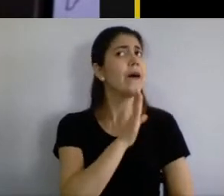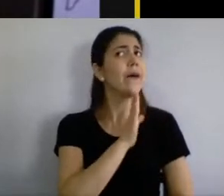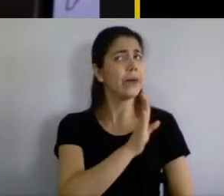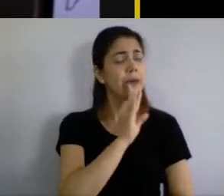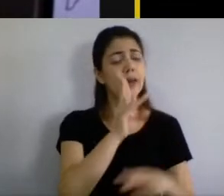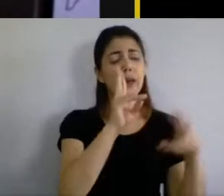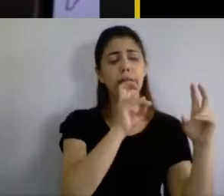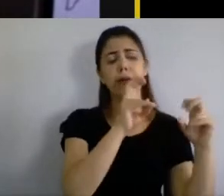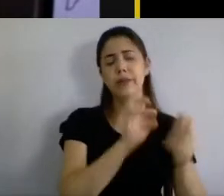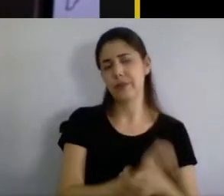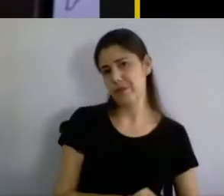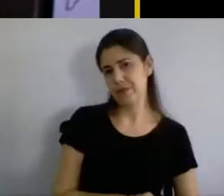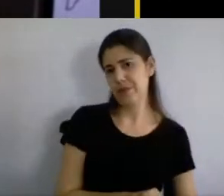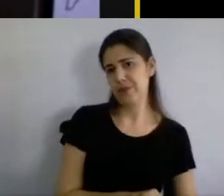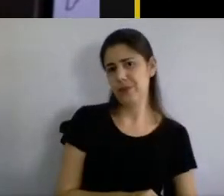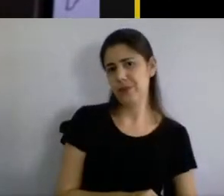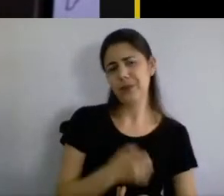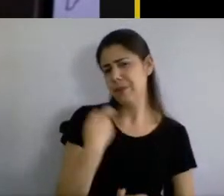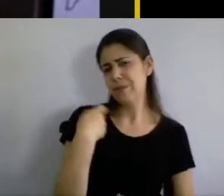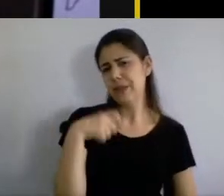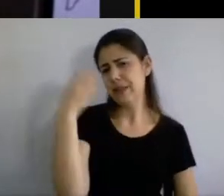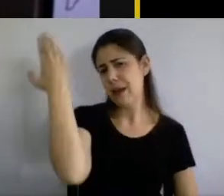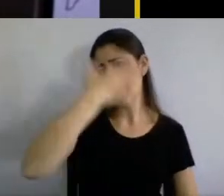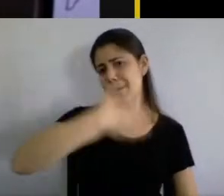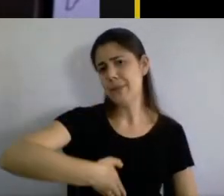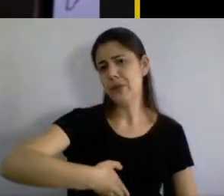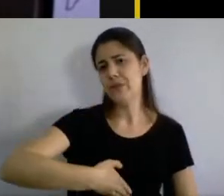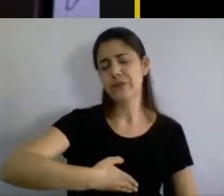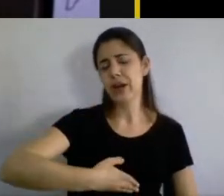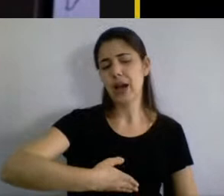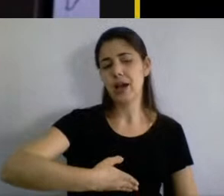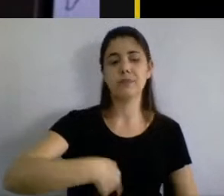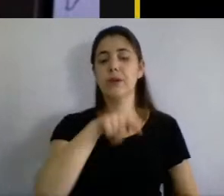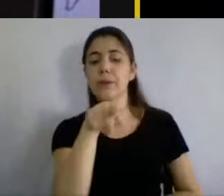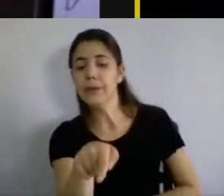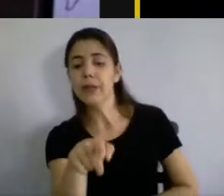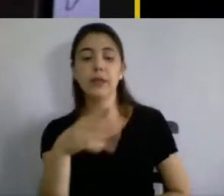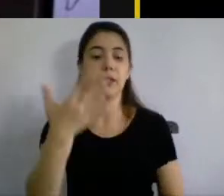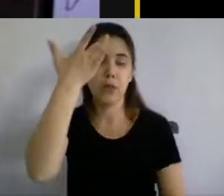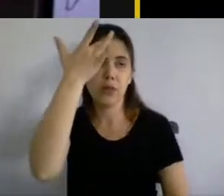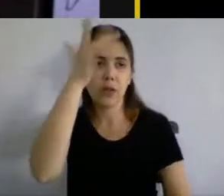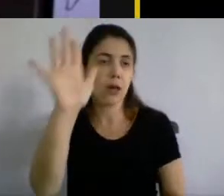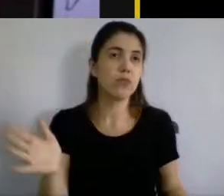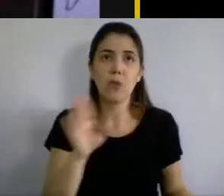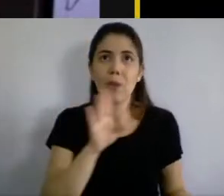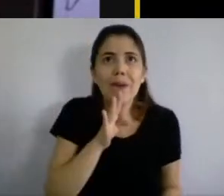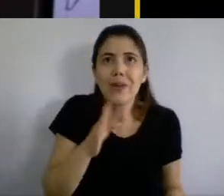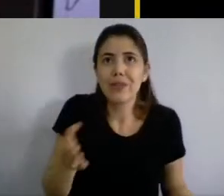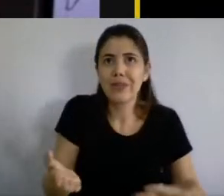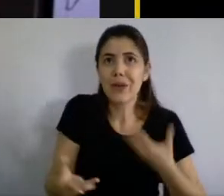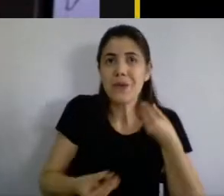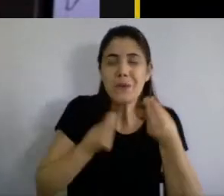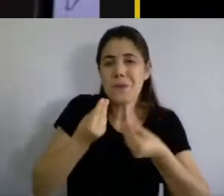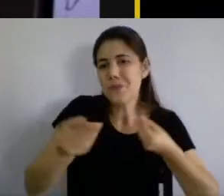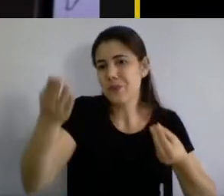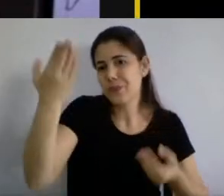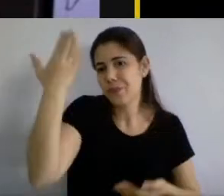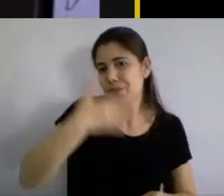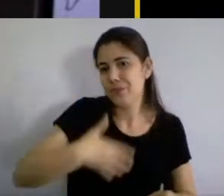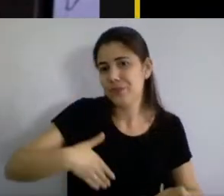de coisas que o cara que me ouve não conhece. Então, nesse sentido, o Aristóteles diz assim,